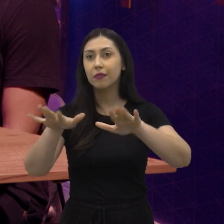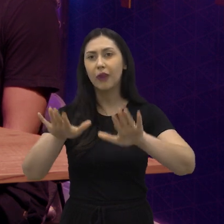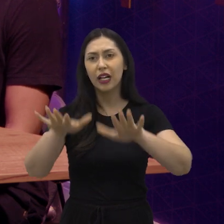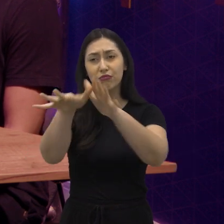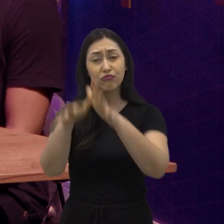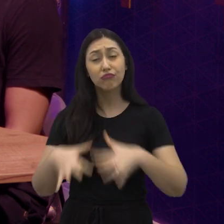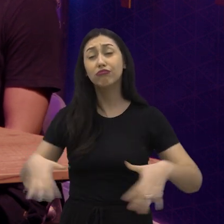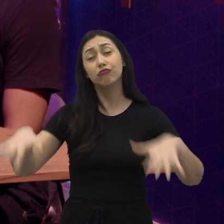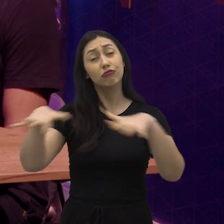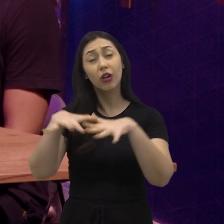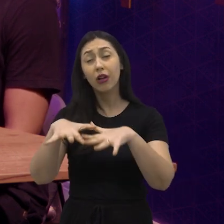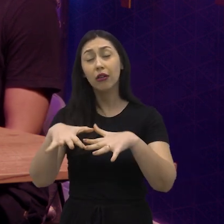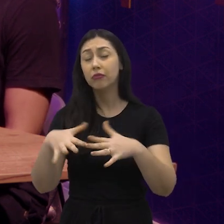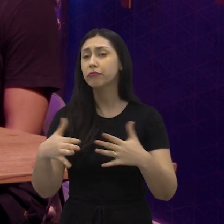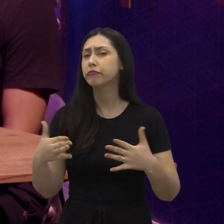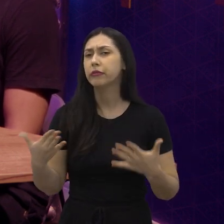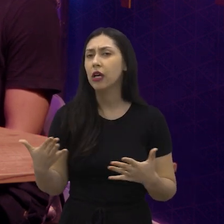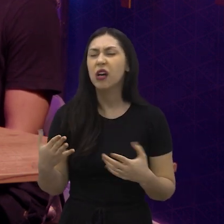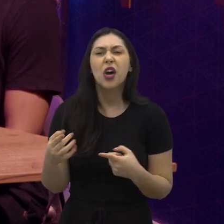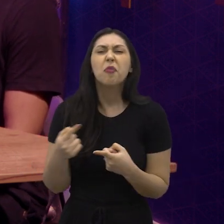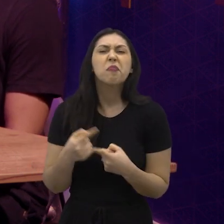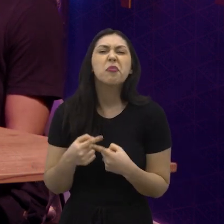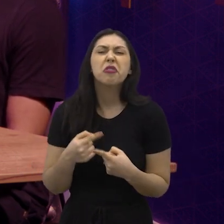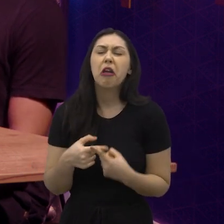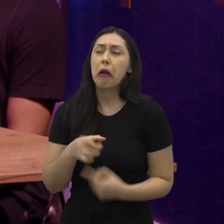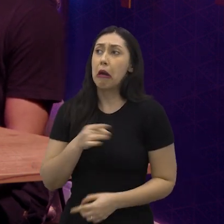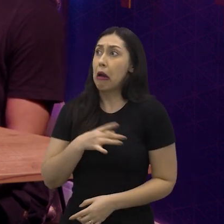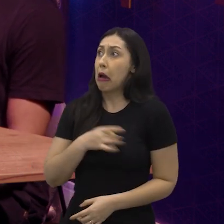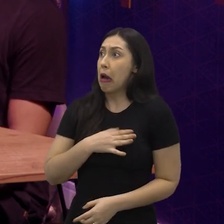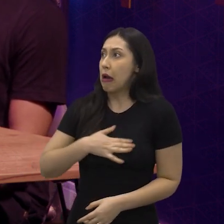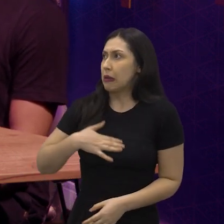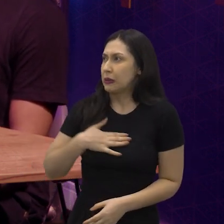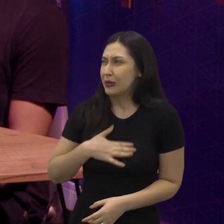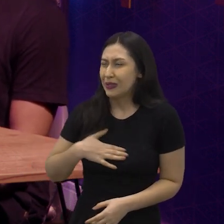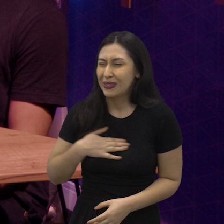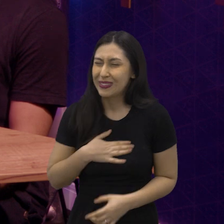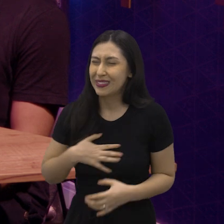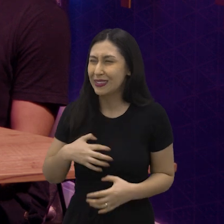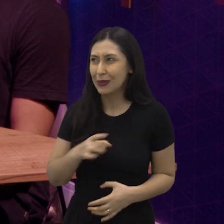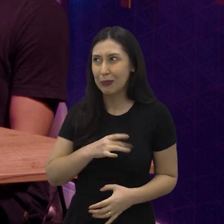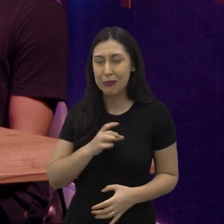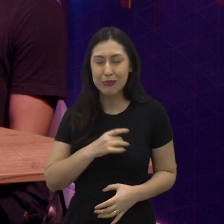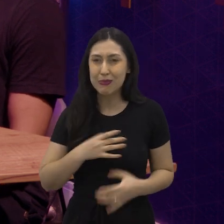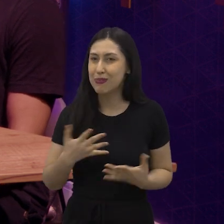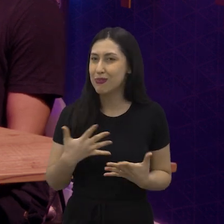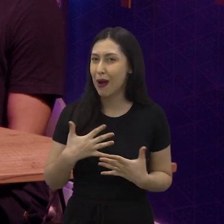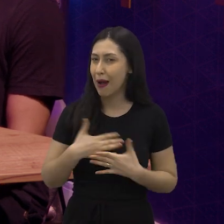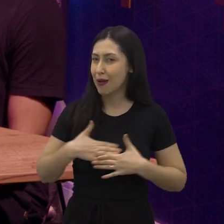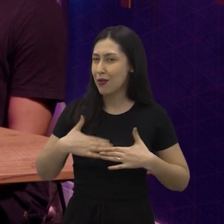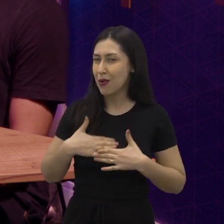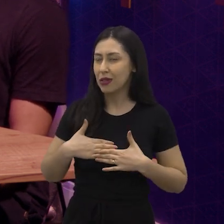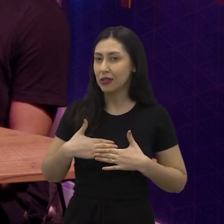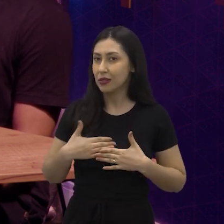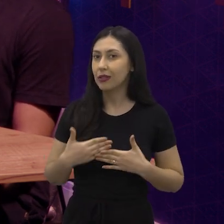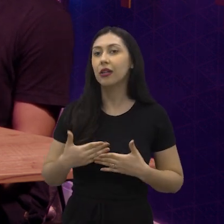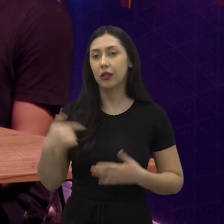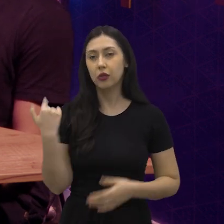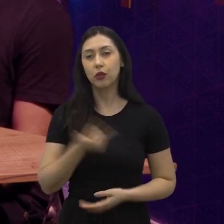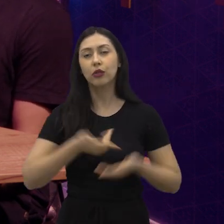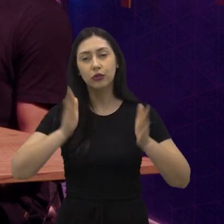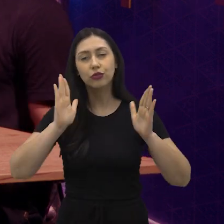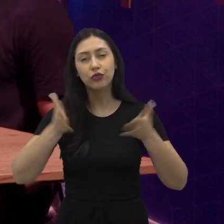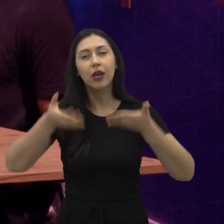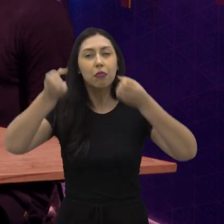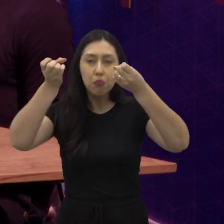maneira mais geral. Tipo, por que a gente sente medo? Por que a gente gosta de sentir medo? São temas que a gente já